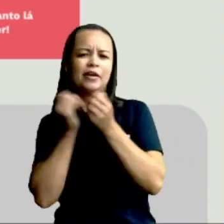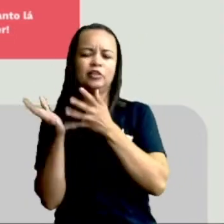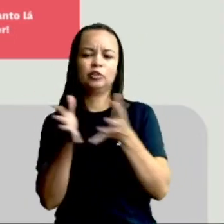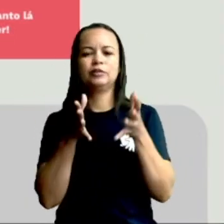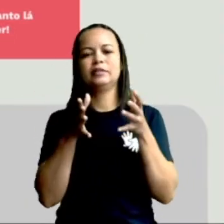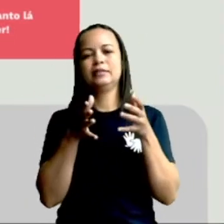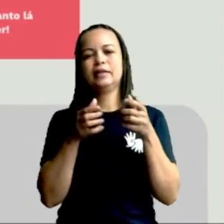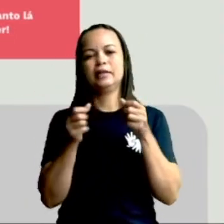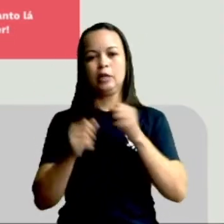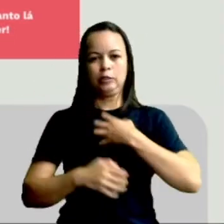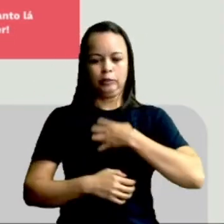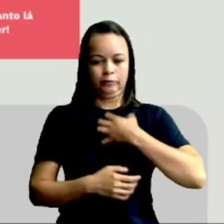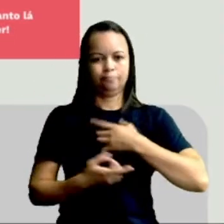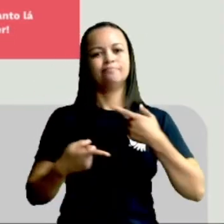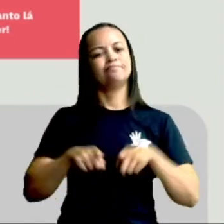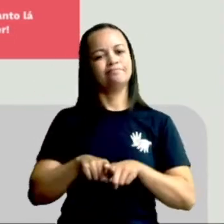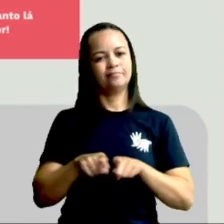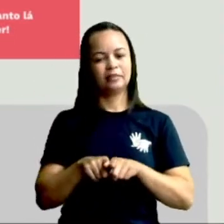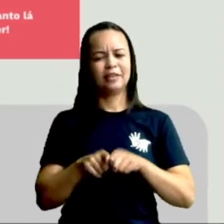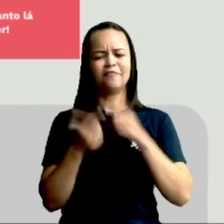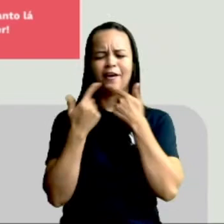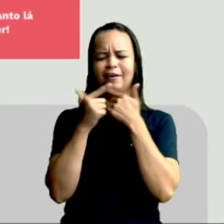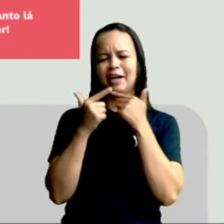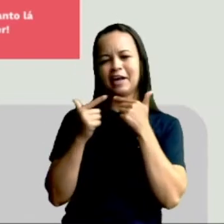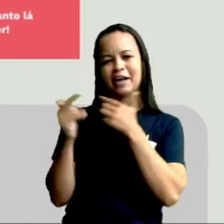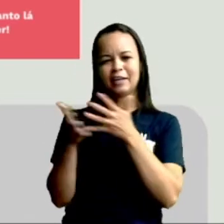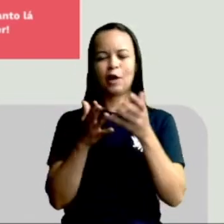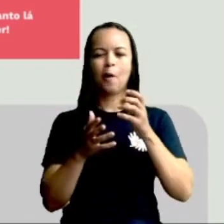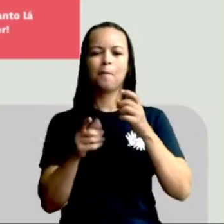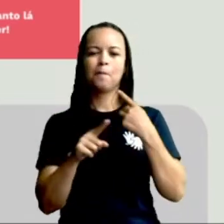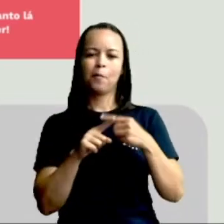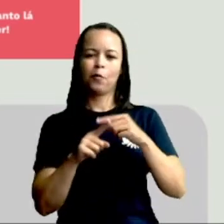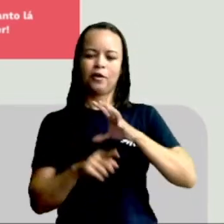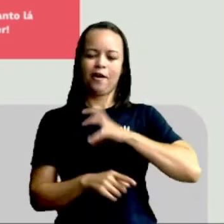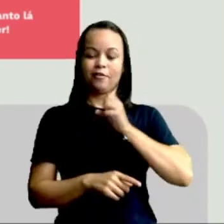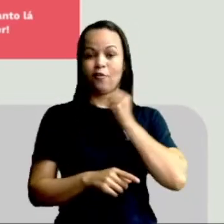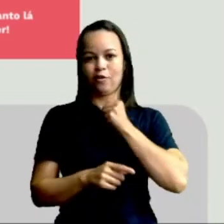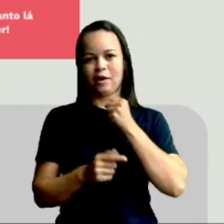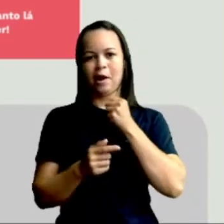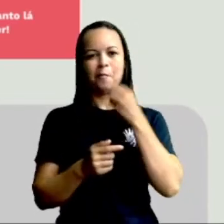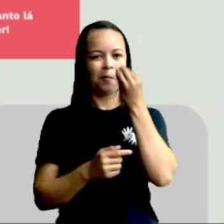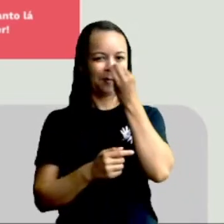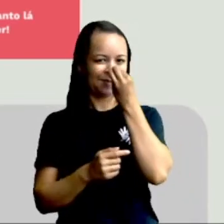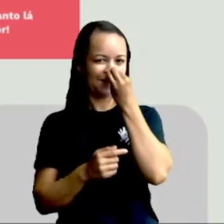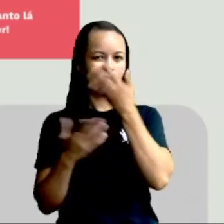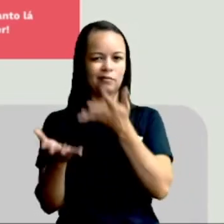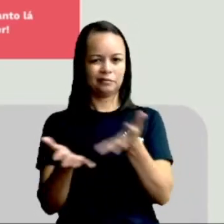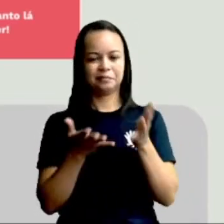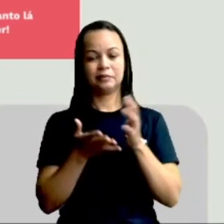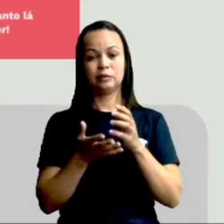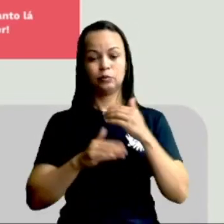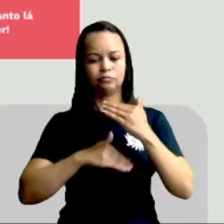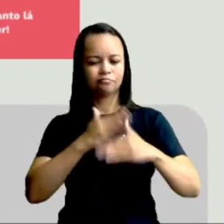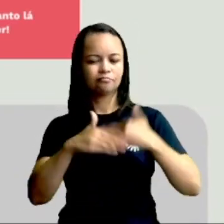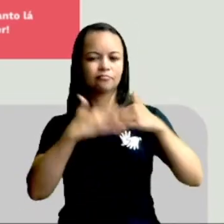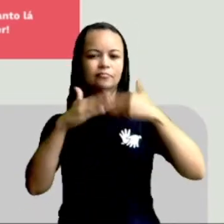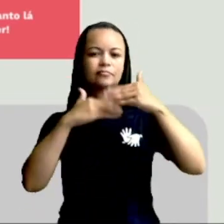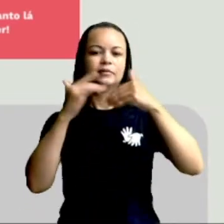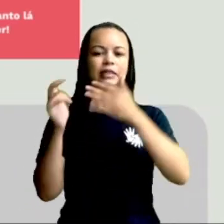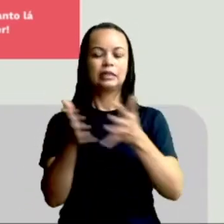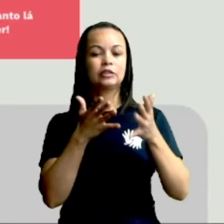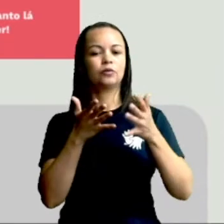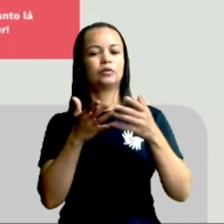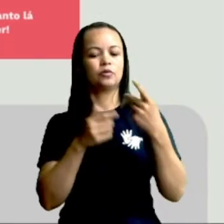zangas também. E muitas gargalhadas, porque adoramos palhaçadas. Tudo isso nos faz crescer e enquanto